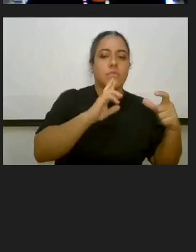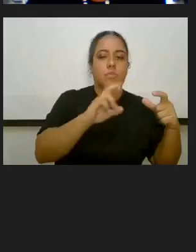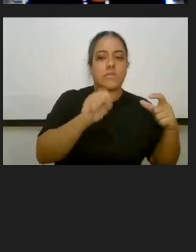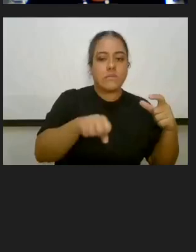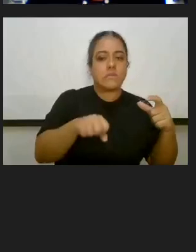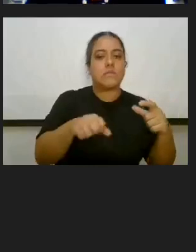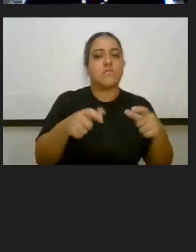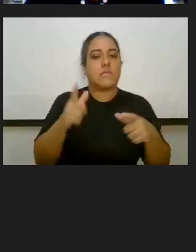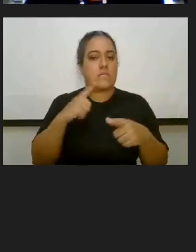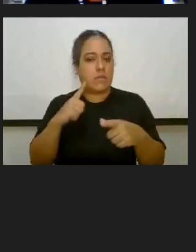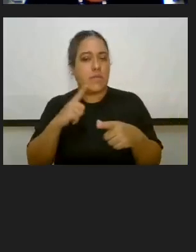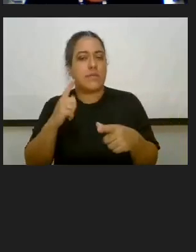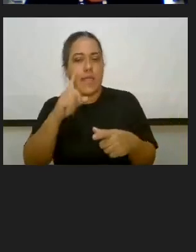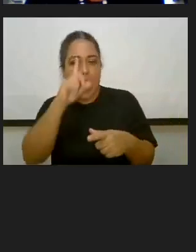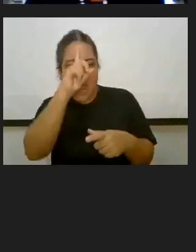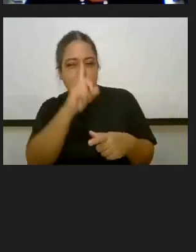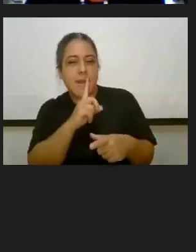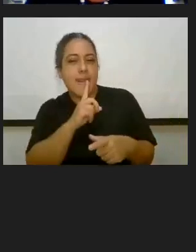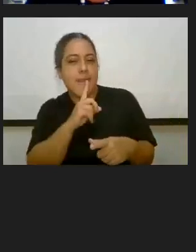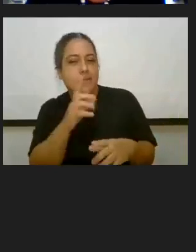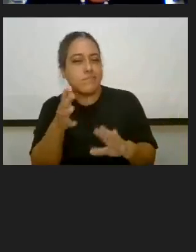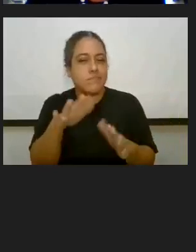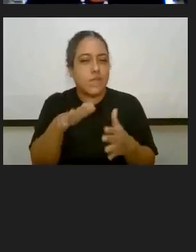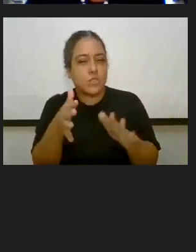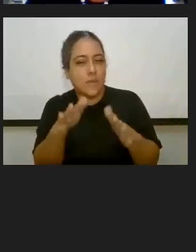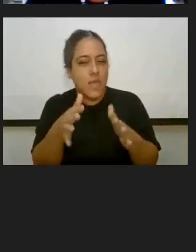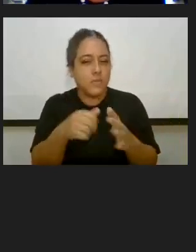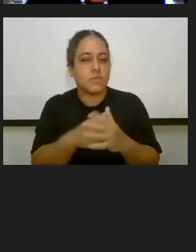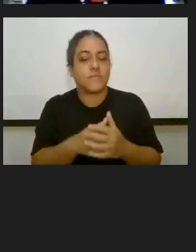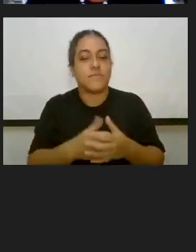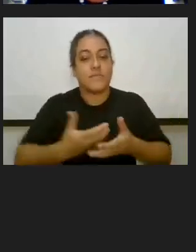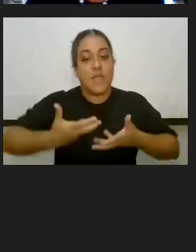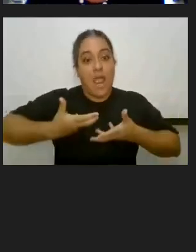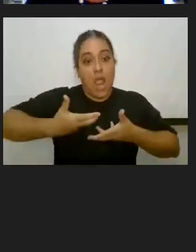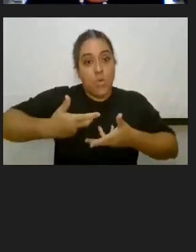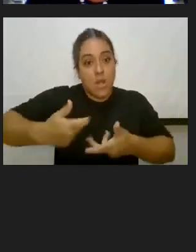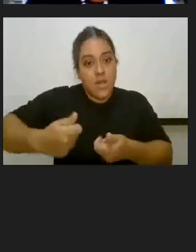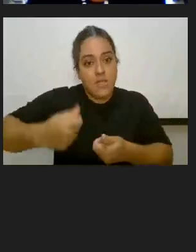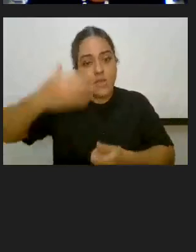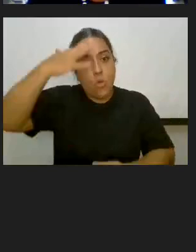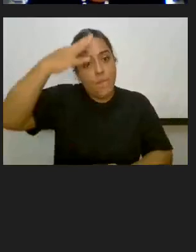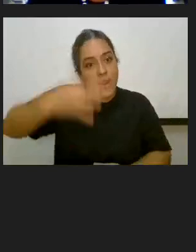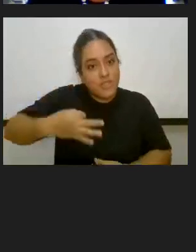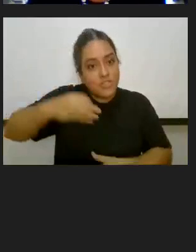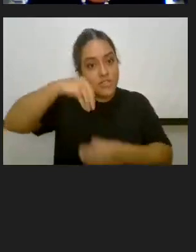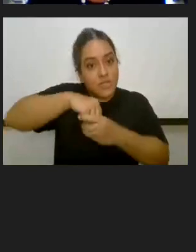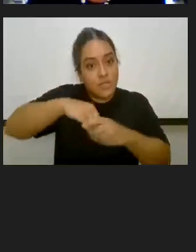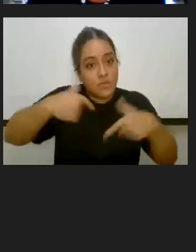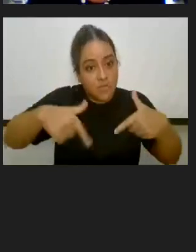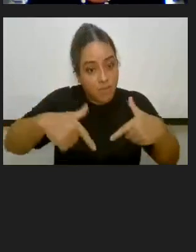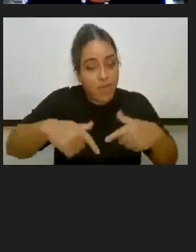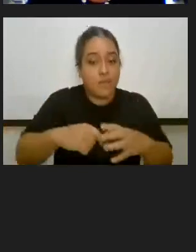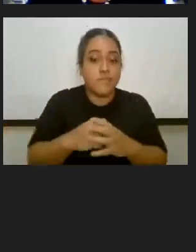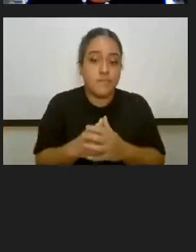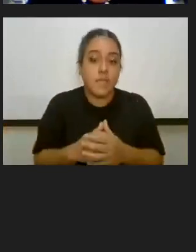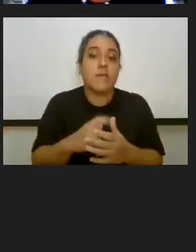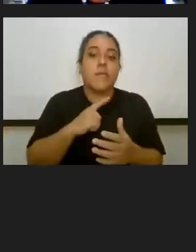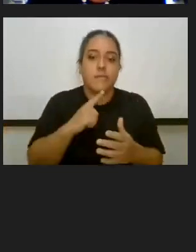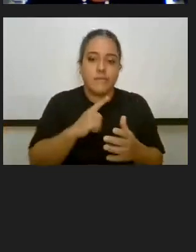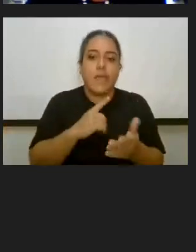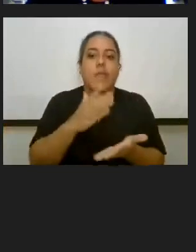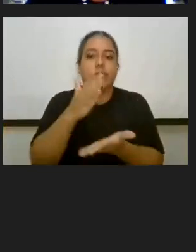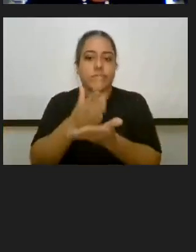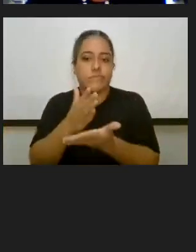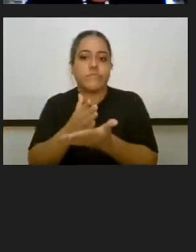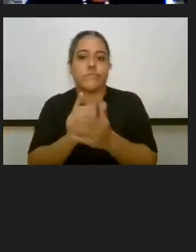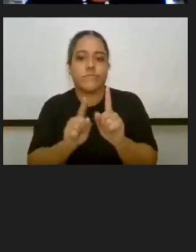aqui. Acolhida, compreendida no trabalho, maior parte do tempo, mas também muito pouco,